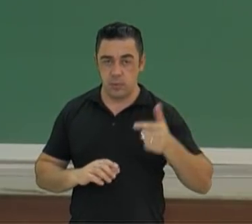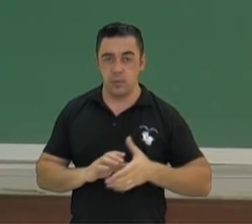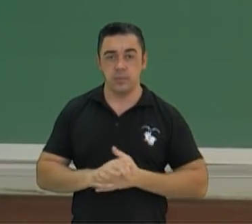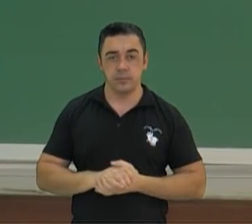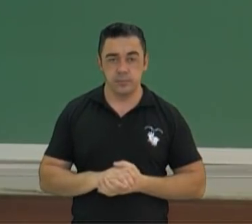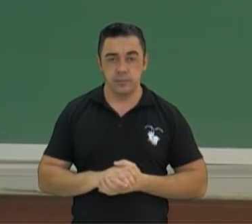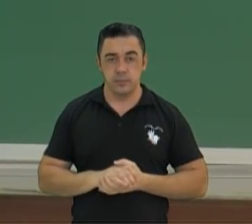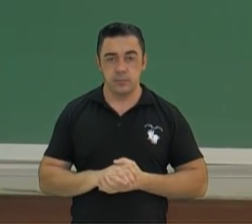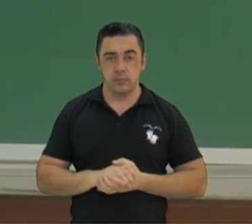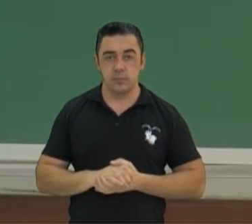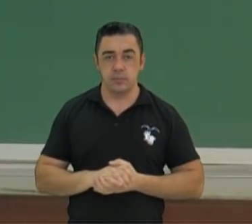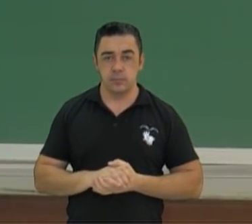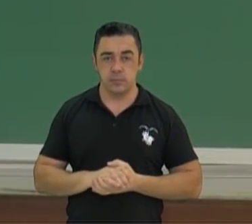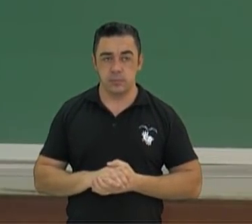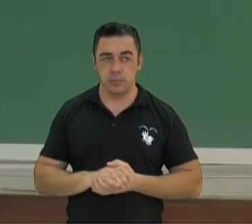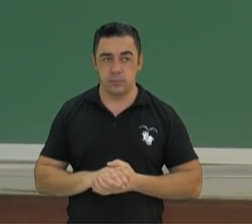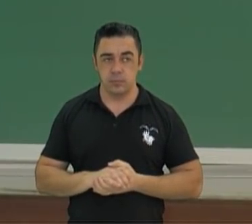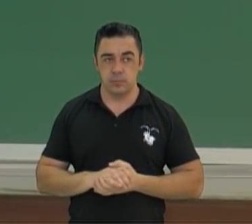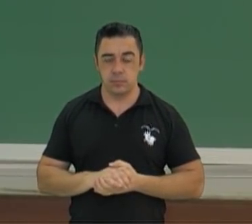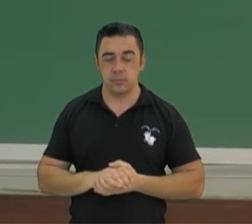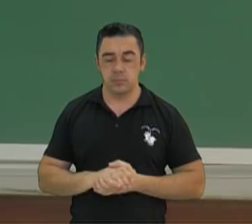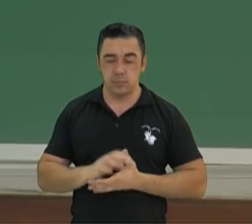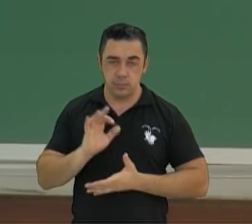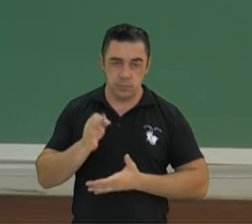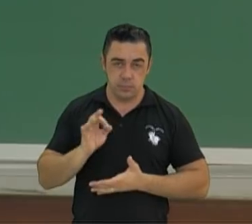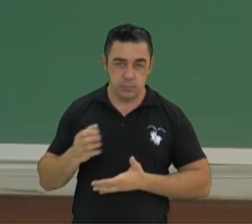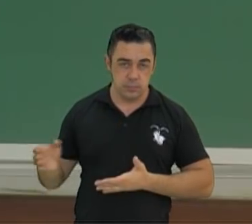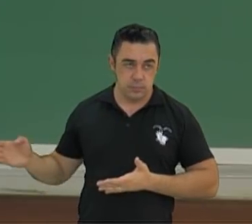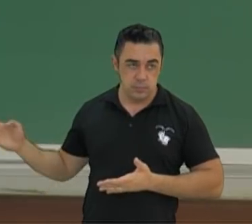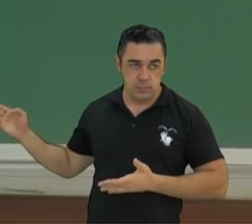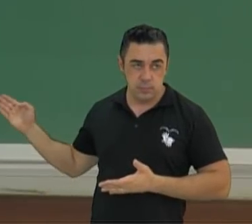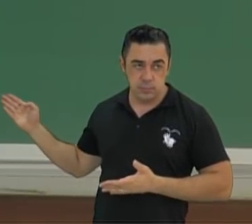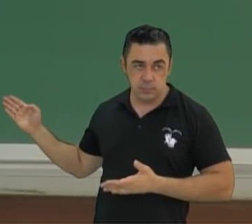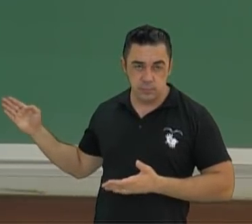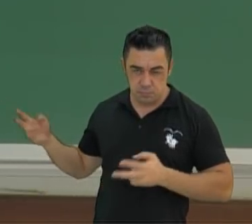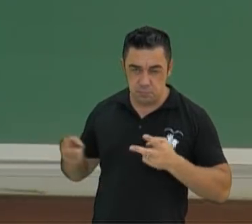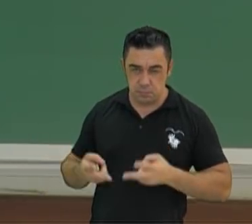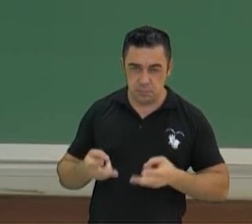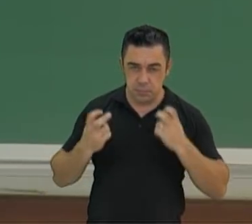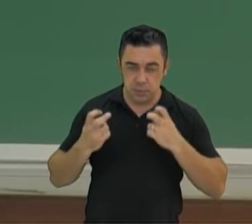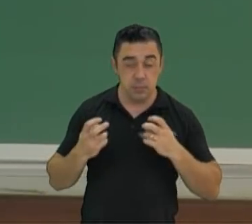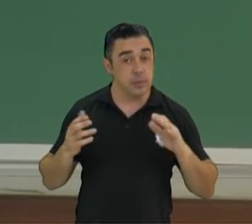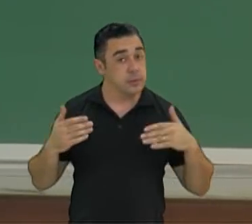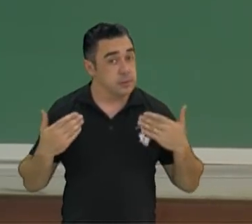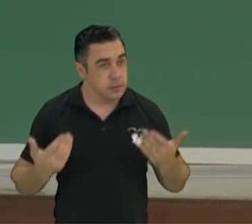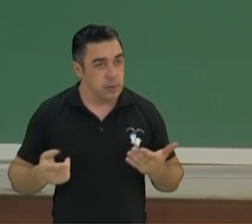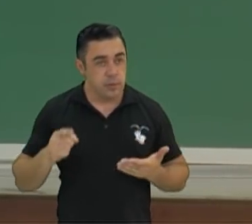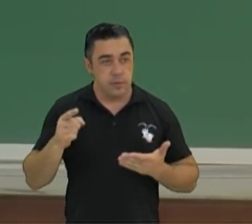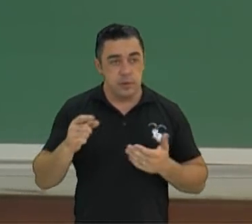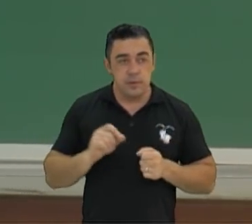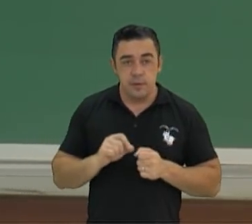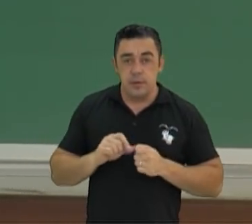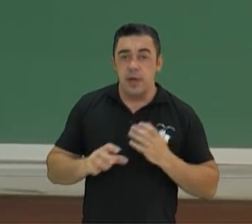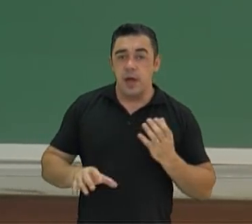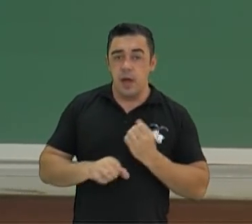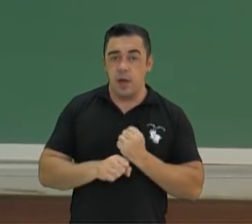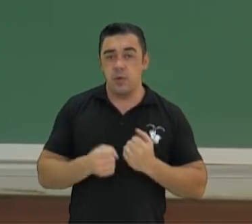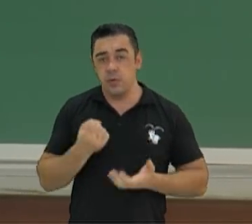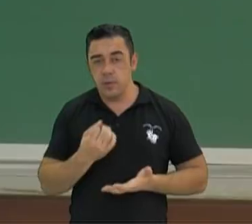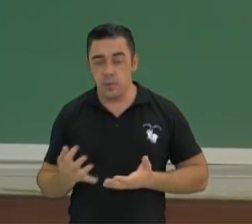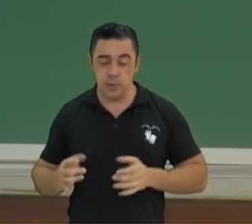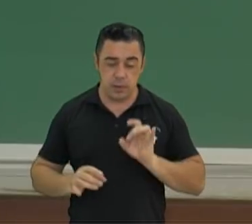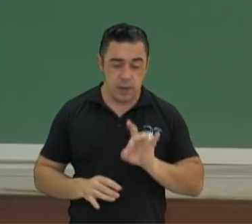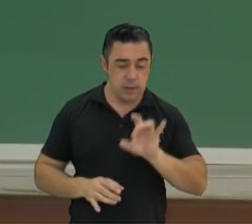bloco retangular que está embaixo e um bloco retangular que está em cima. Então, você tem que calcular o volume